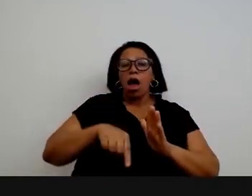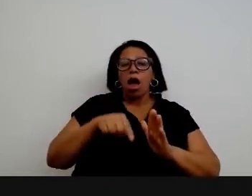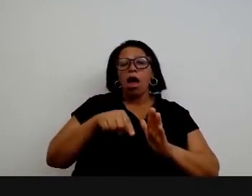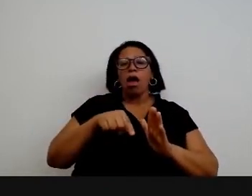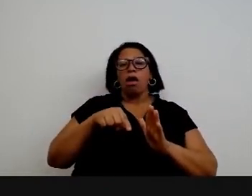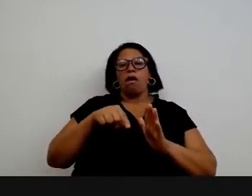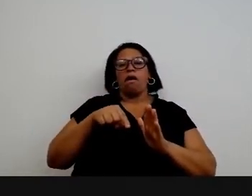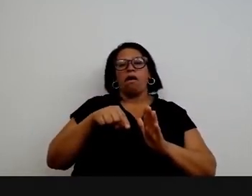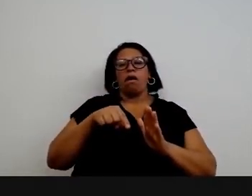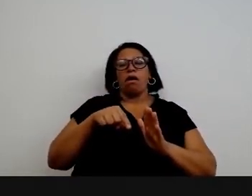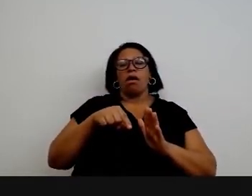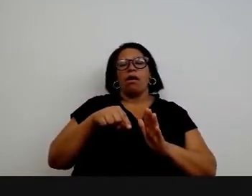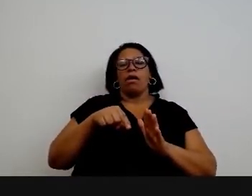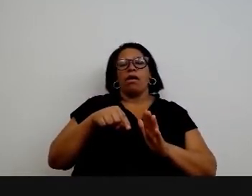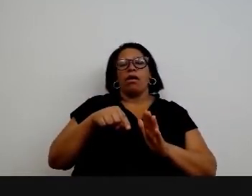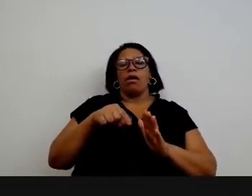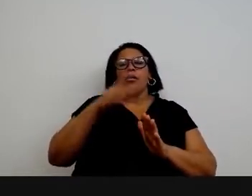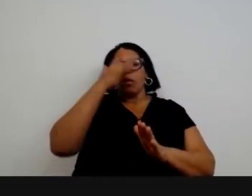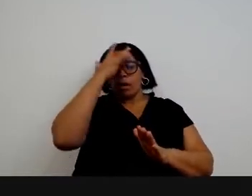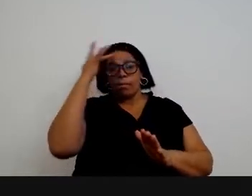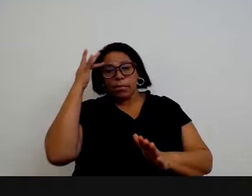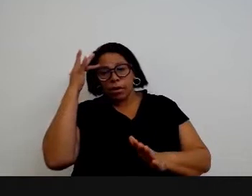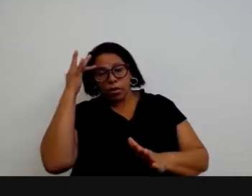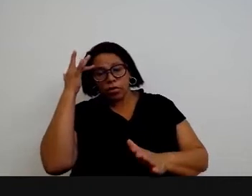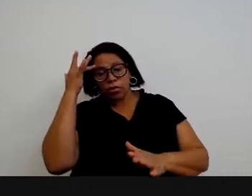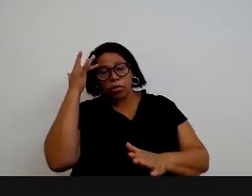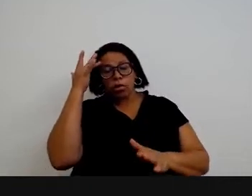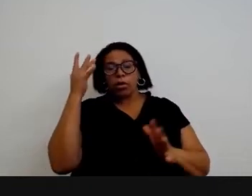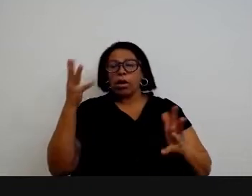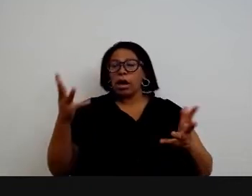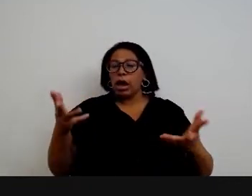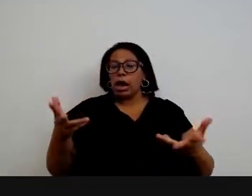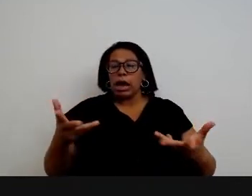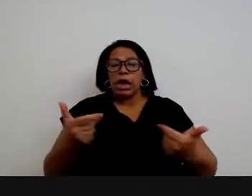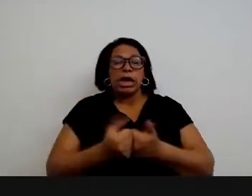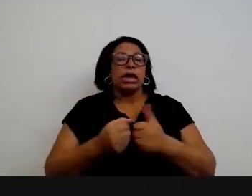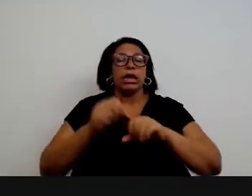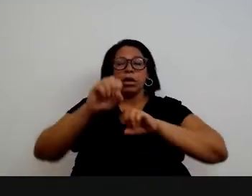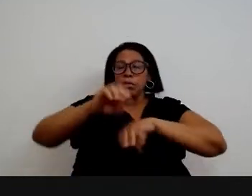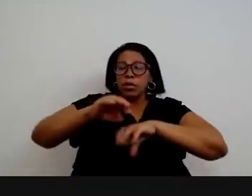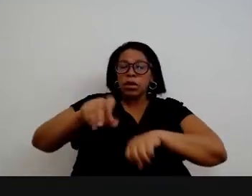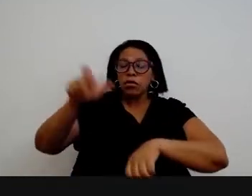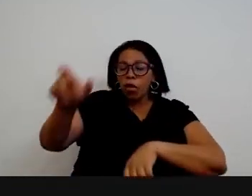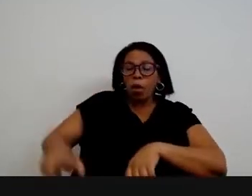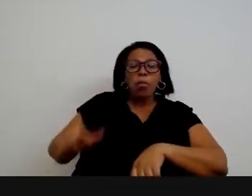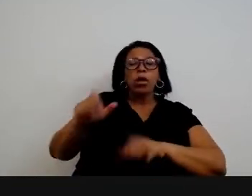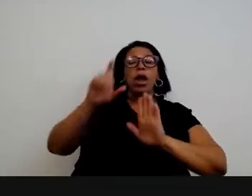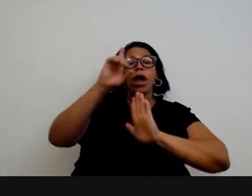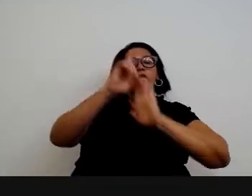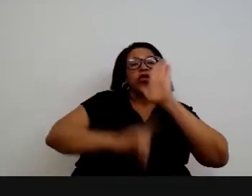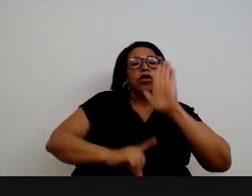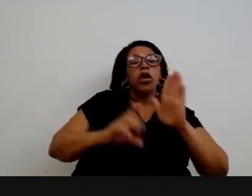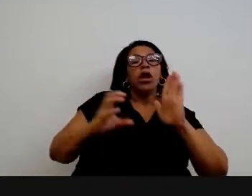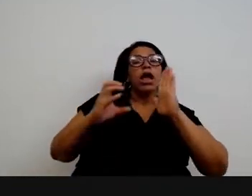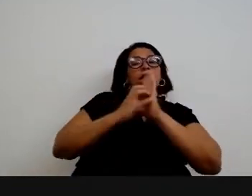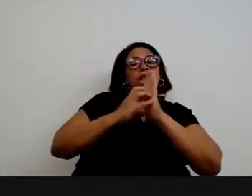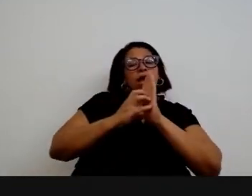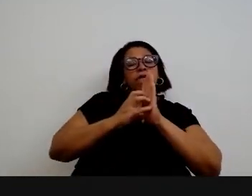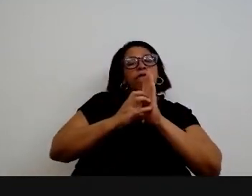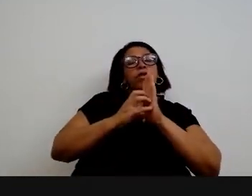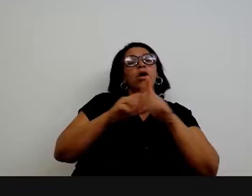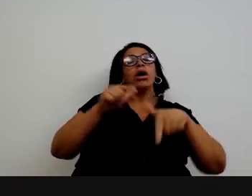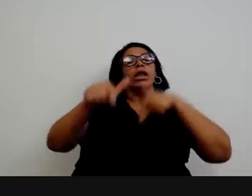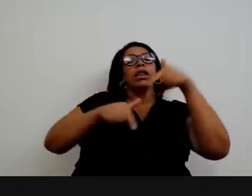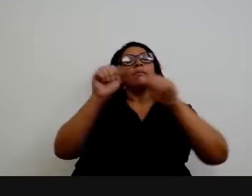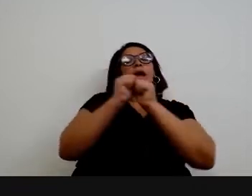Alexandre Santos, que é uma sumidade em educação, é um cara incrível em termos de educação e que é servidor efetivo